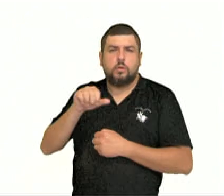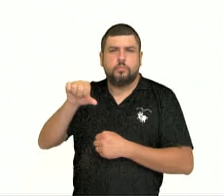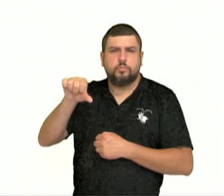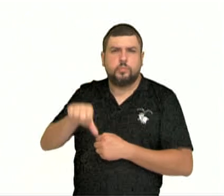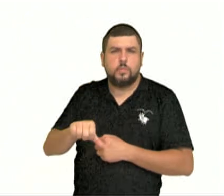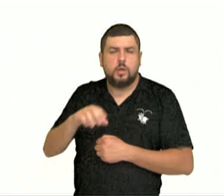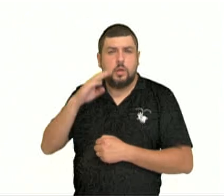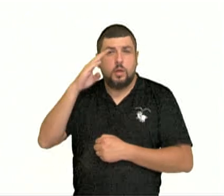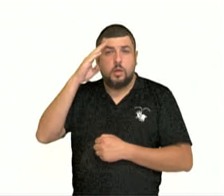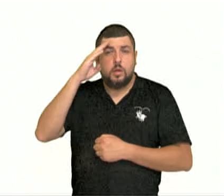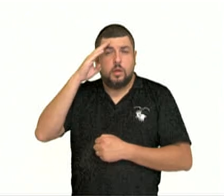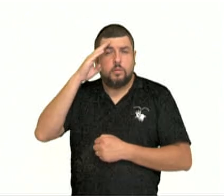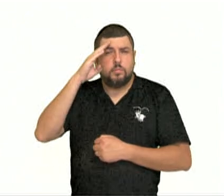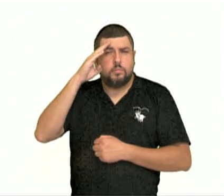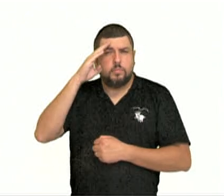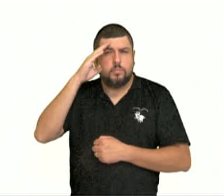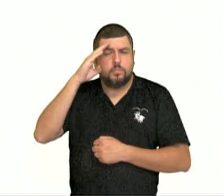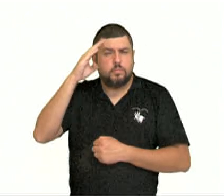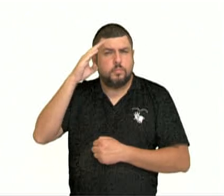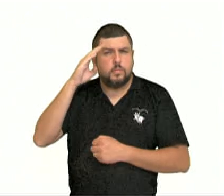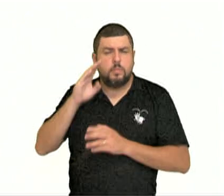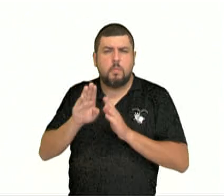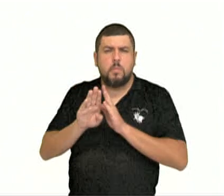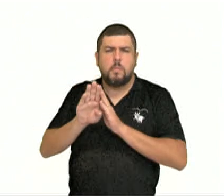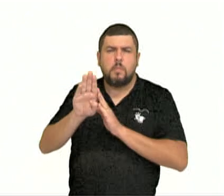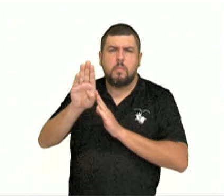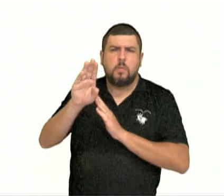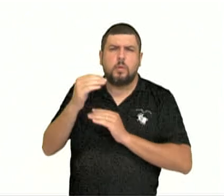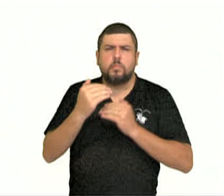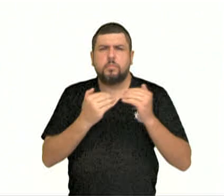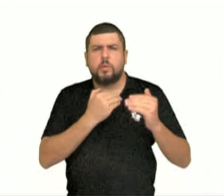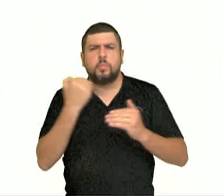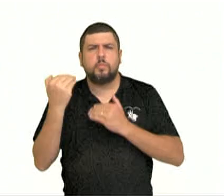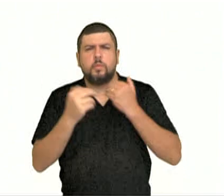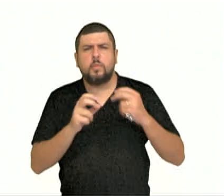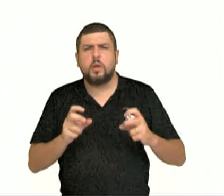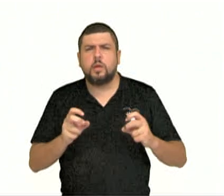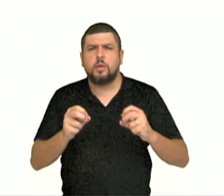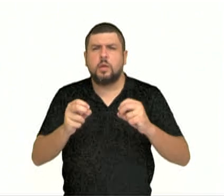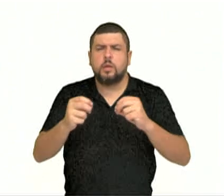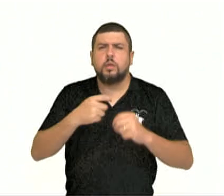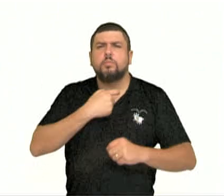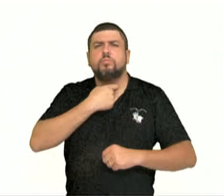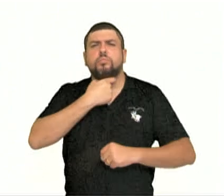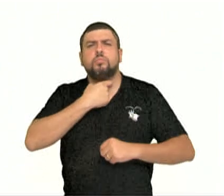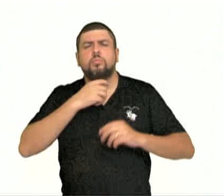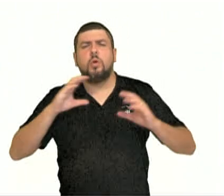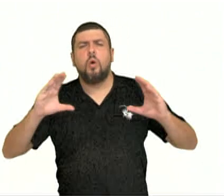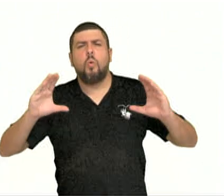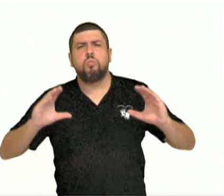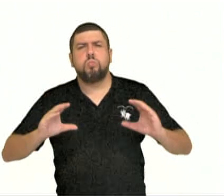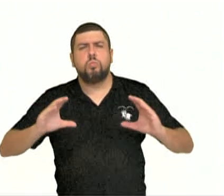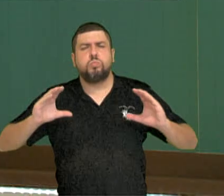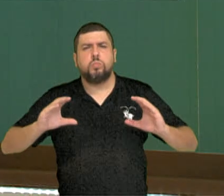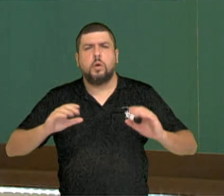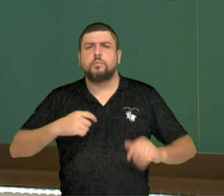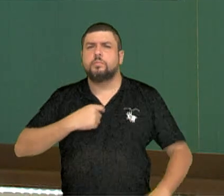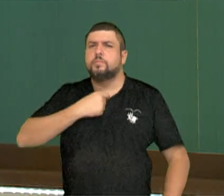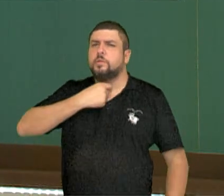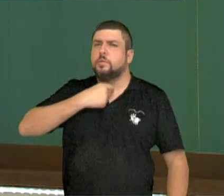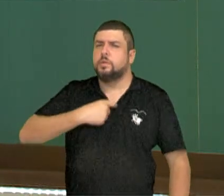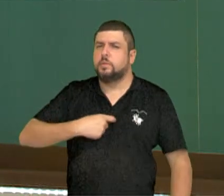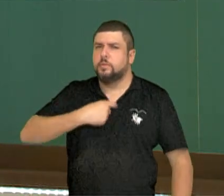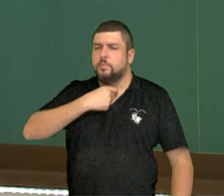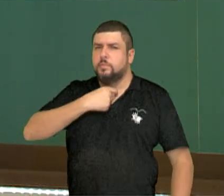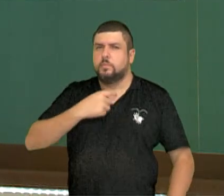principal responsável por mortes por câncer de pulmão, garganta e laringe. No te olvides de beber mucha